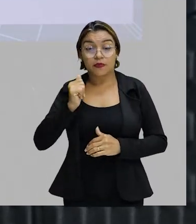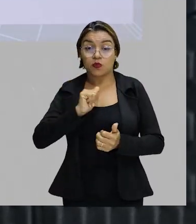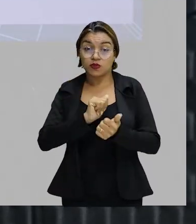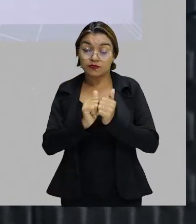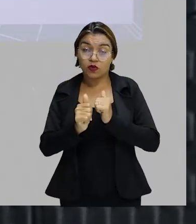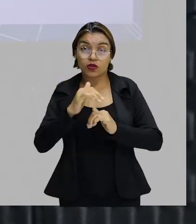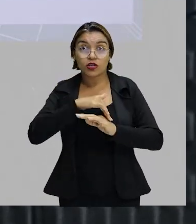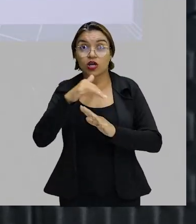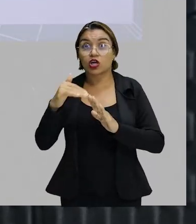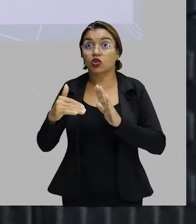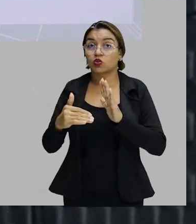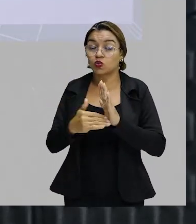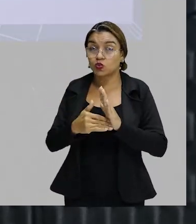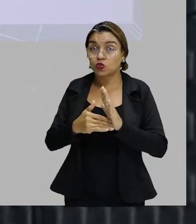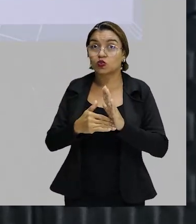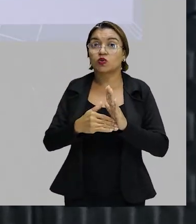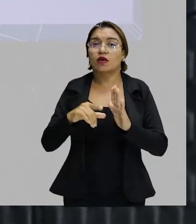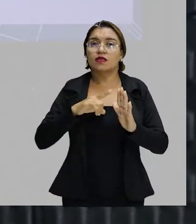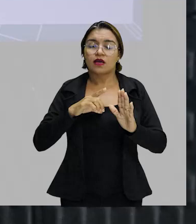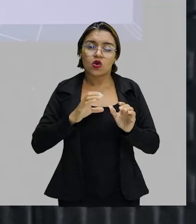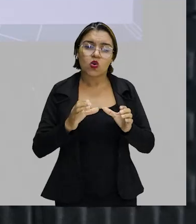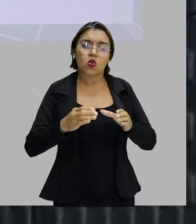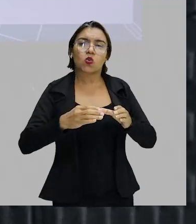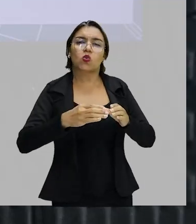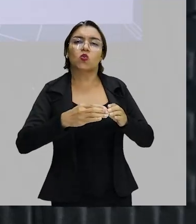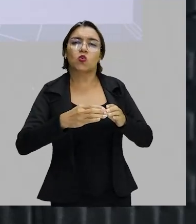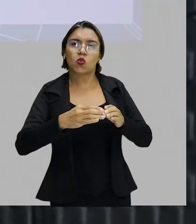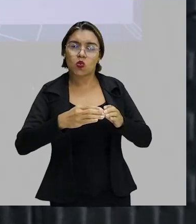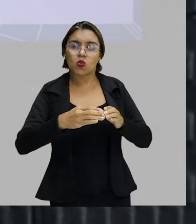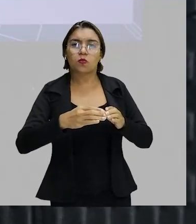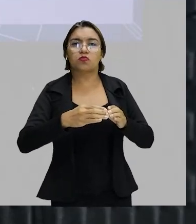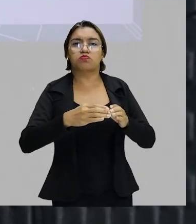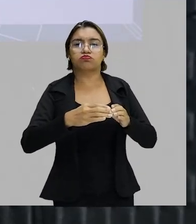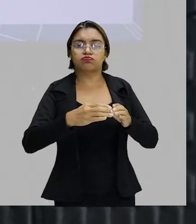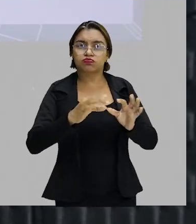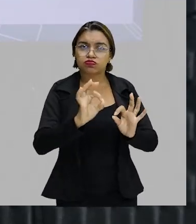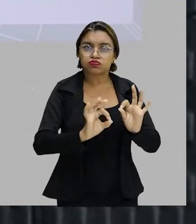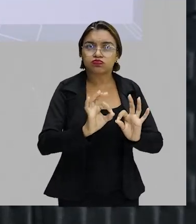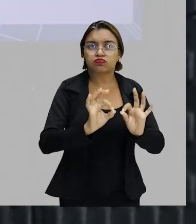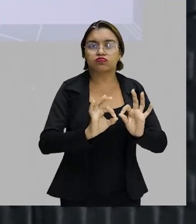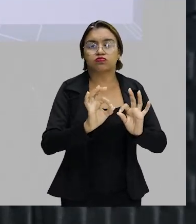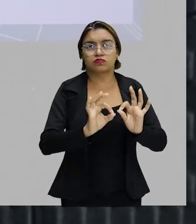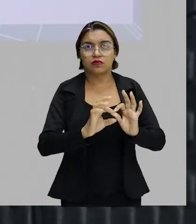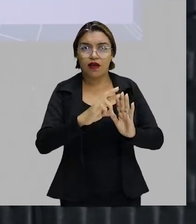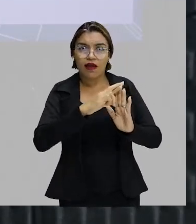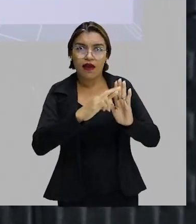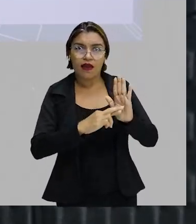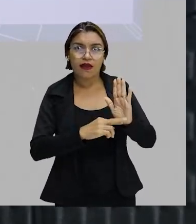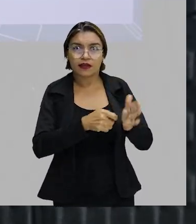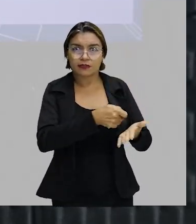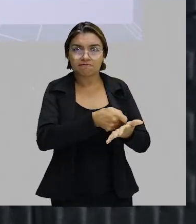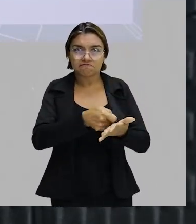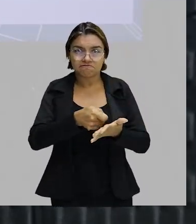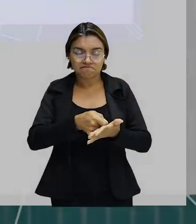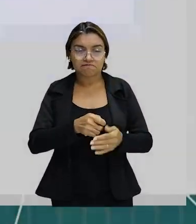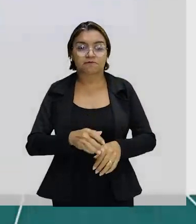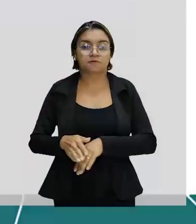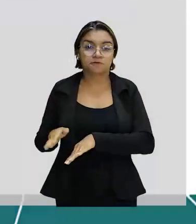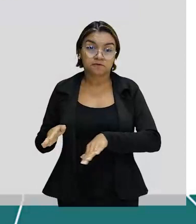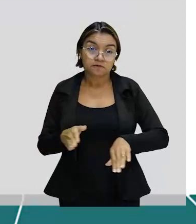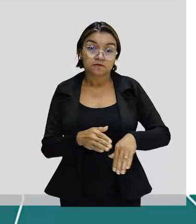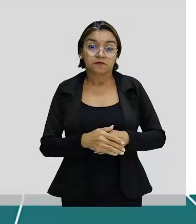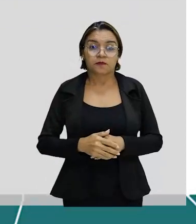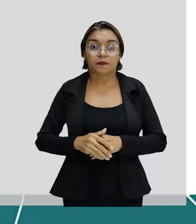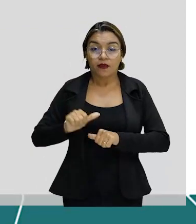é tudo aquilo que é regido por uma federação Confederação que tem aquelas regras rígidas a